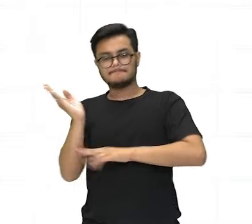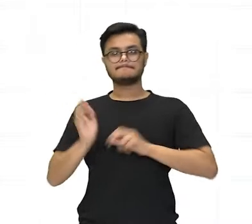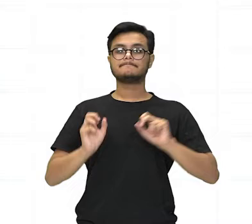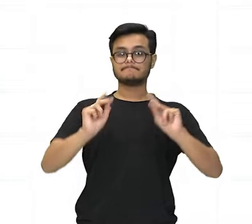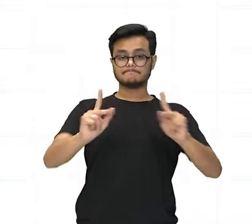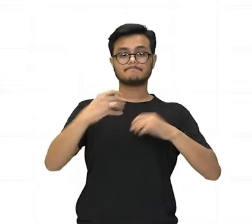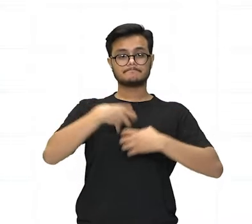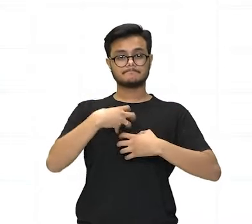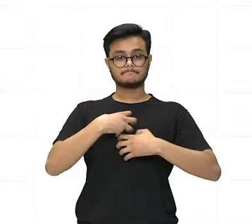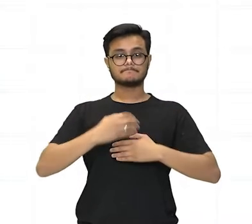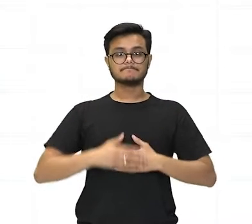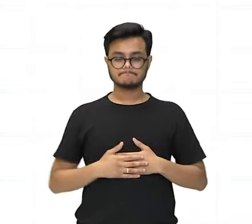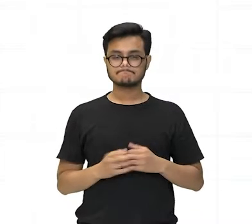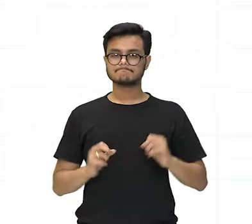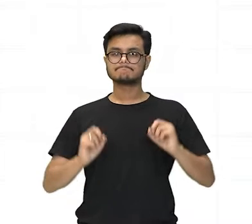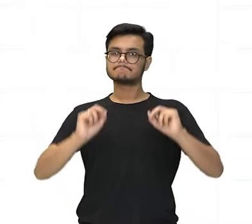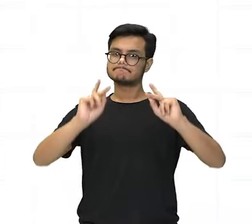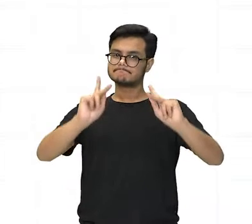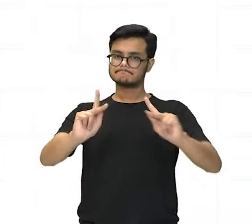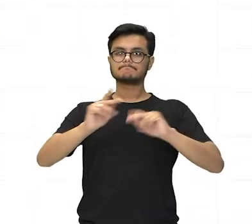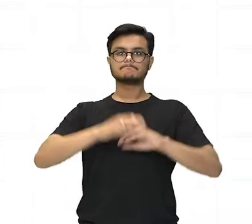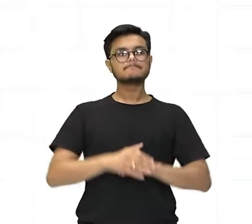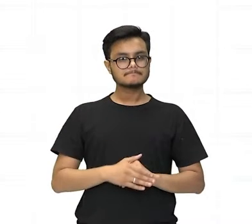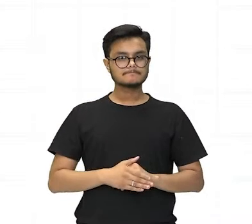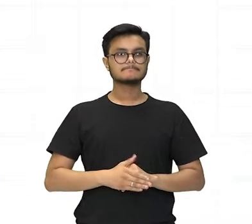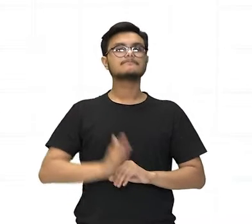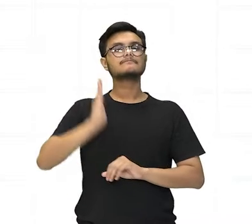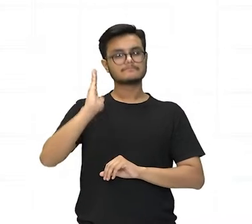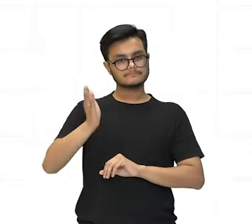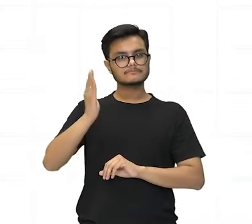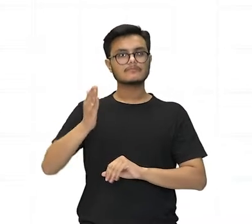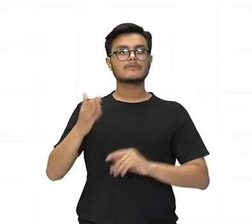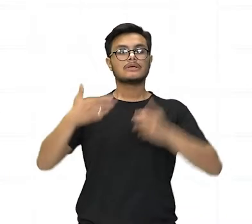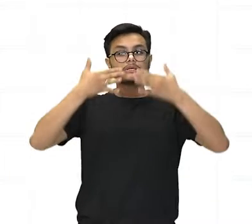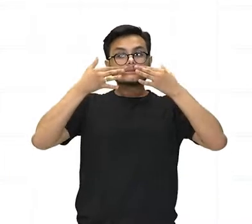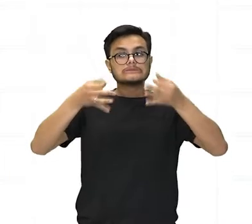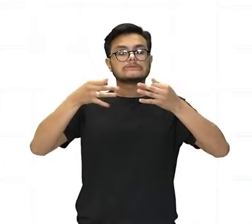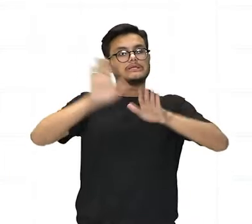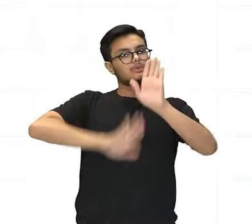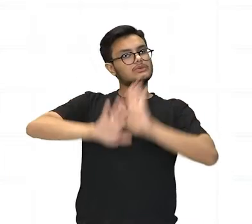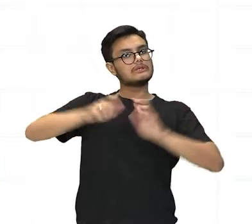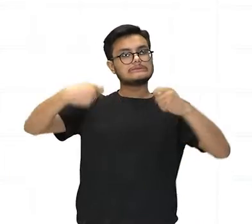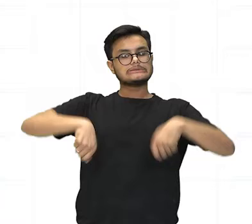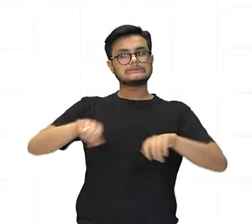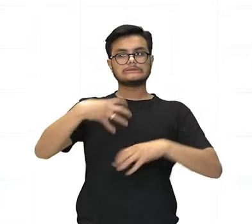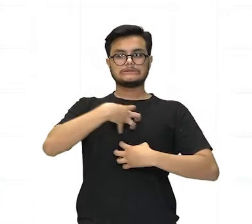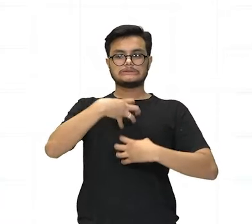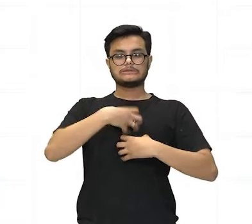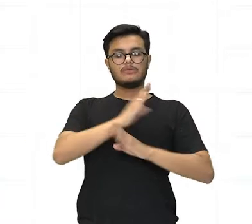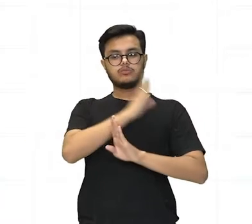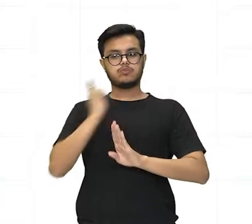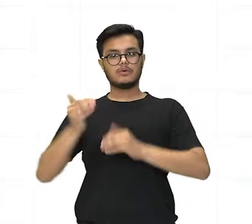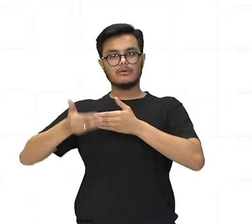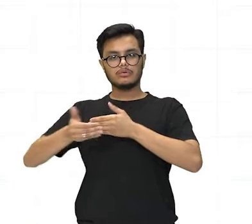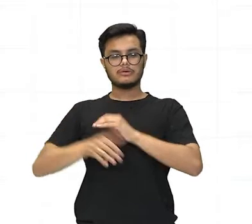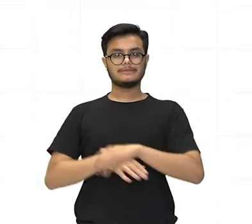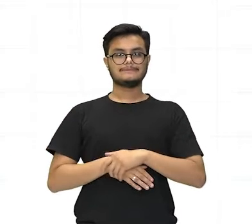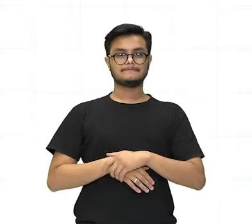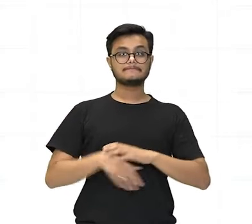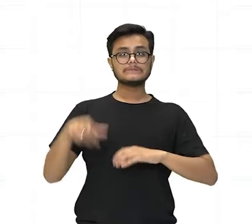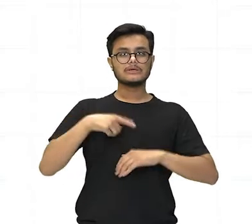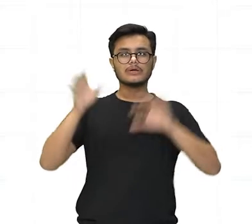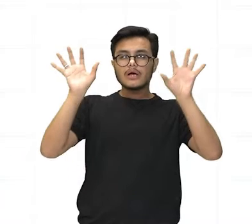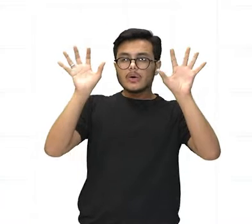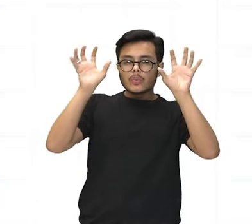aí já nos fazer prestar atenção que a gente pode vir a desmaiar. Além deles, tem o escurecimento